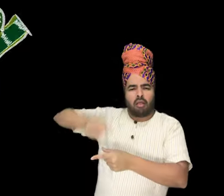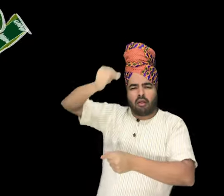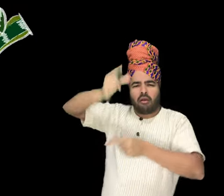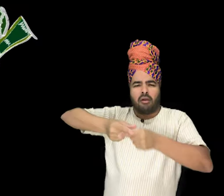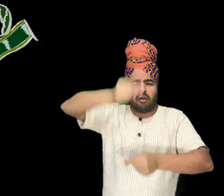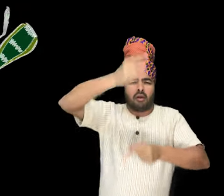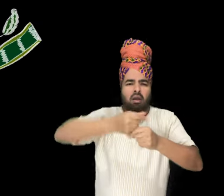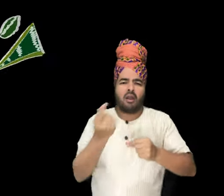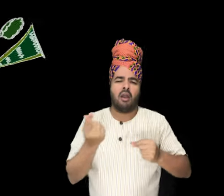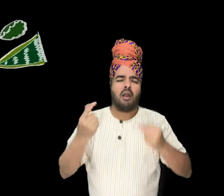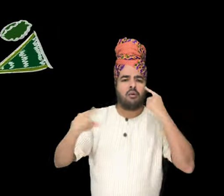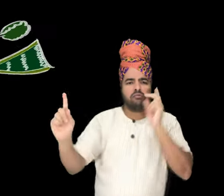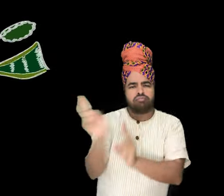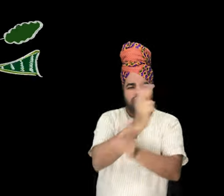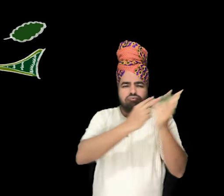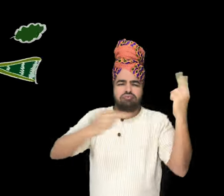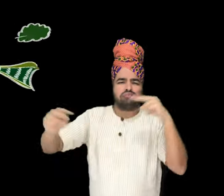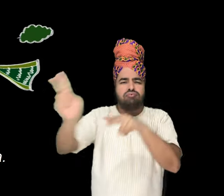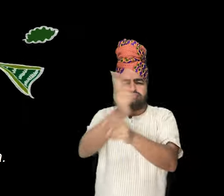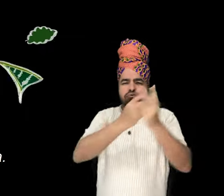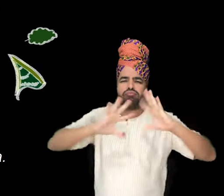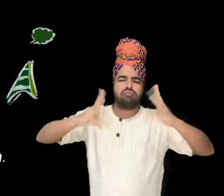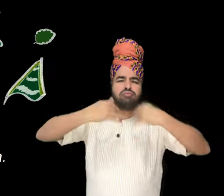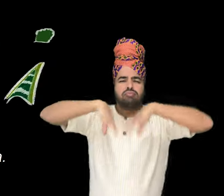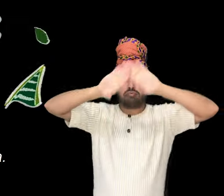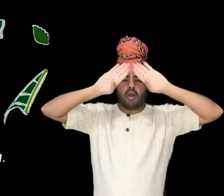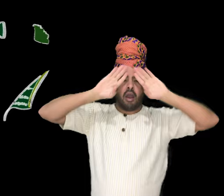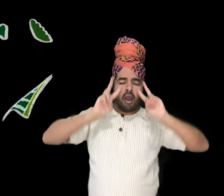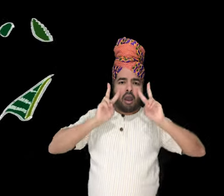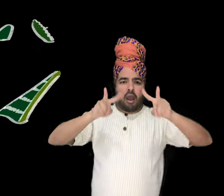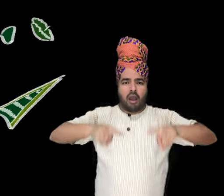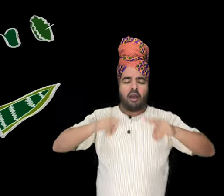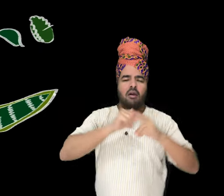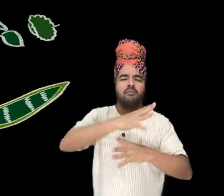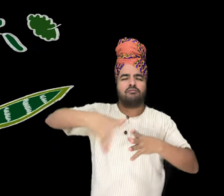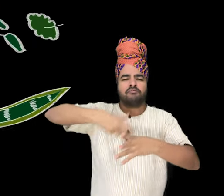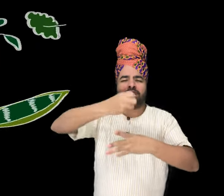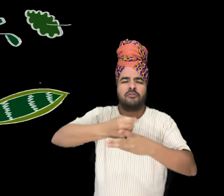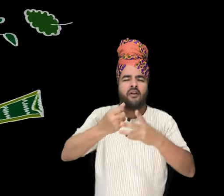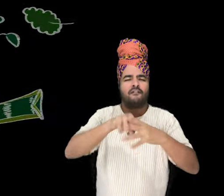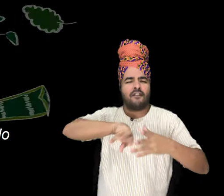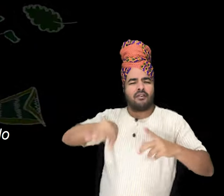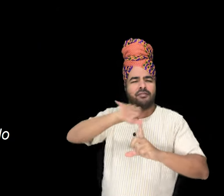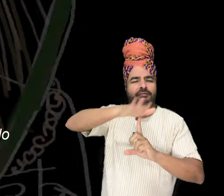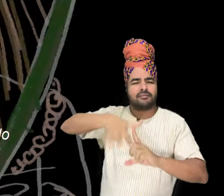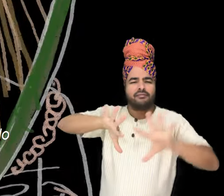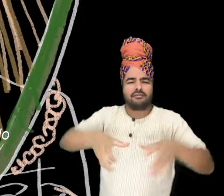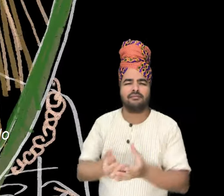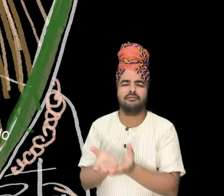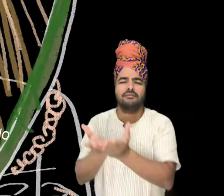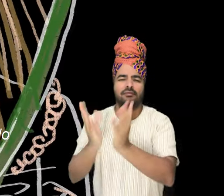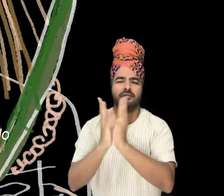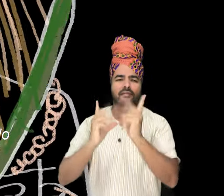os orixás ouvem e seguem suas próprias folhas Cavas e sementes ao Espanha pule se espalham no ar